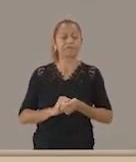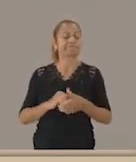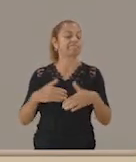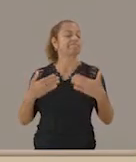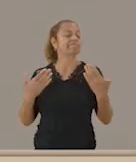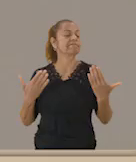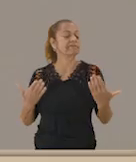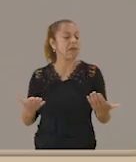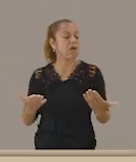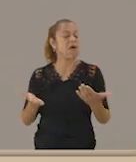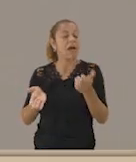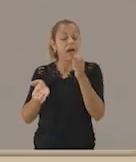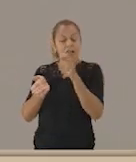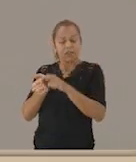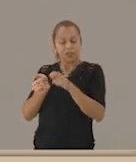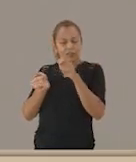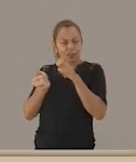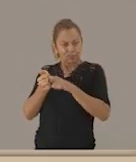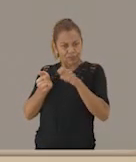Então, anota aí!